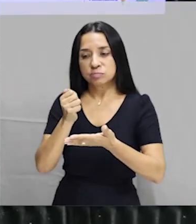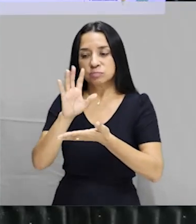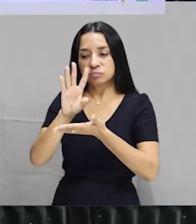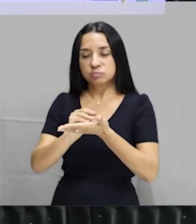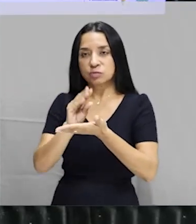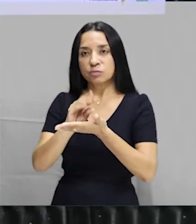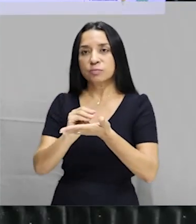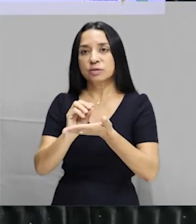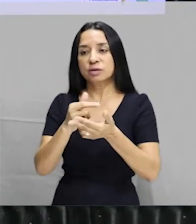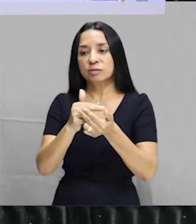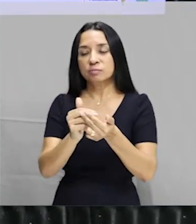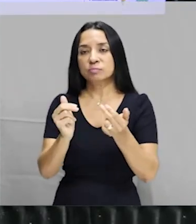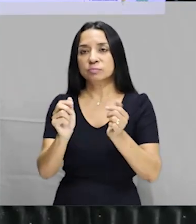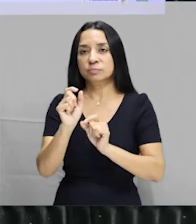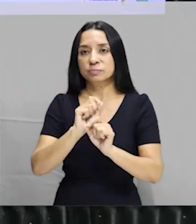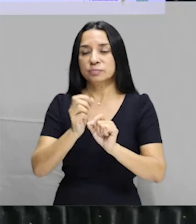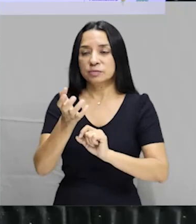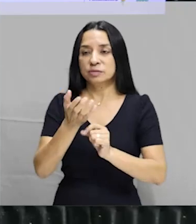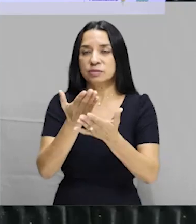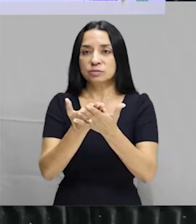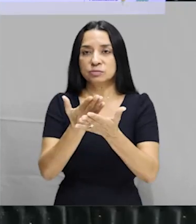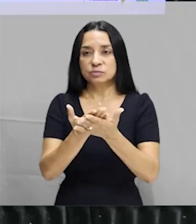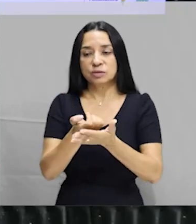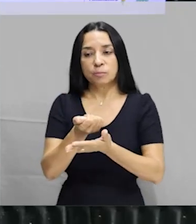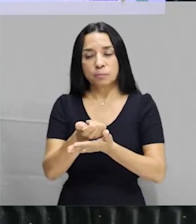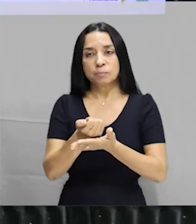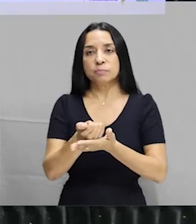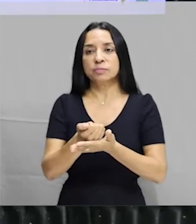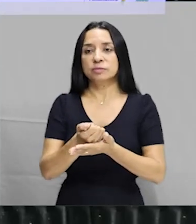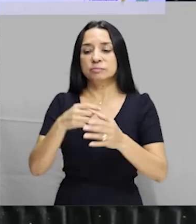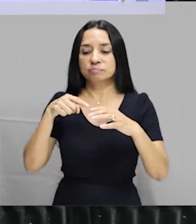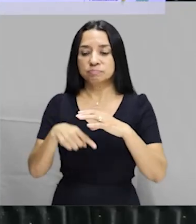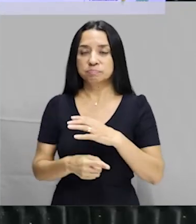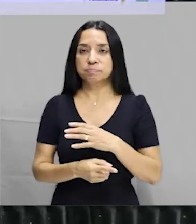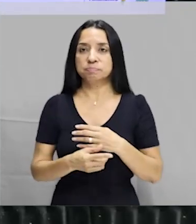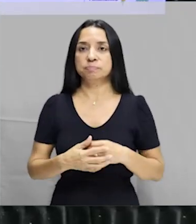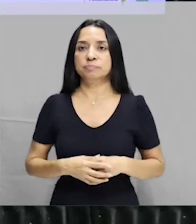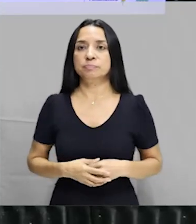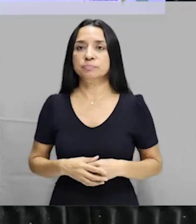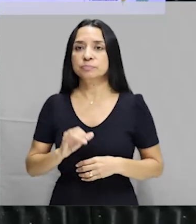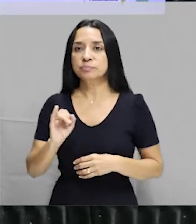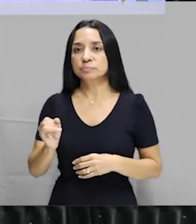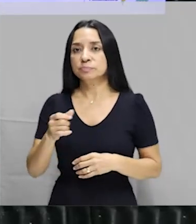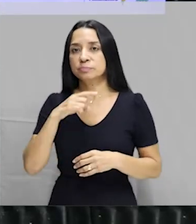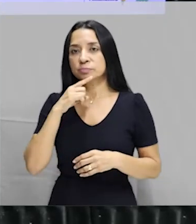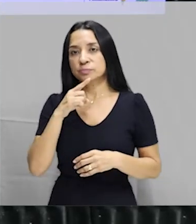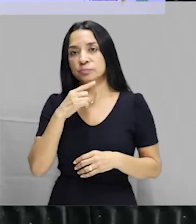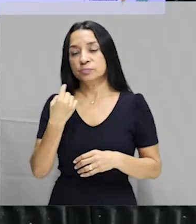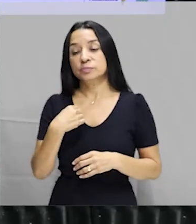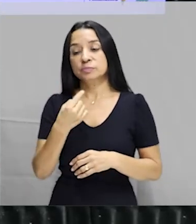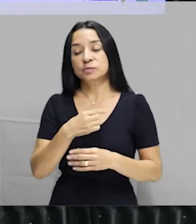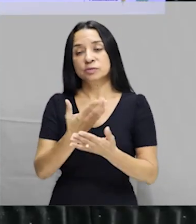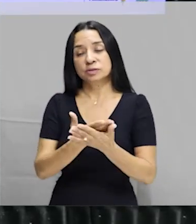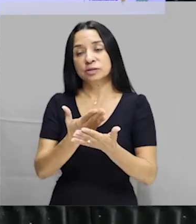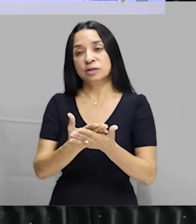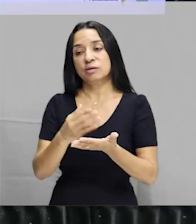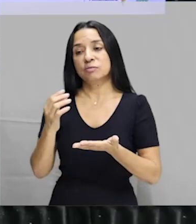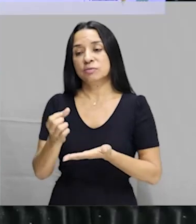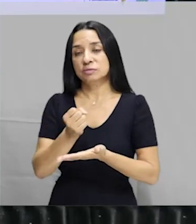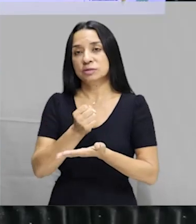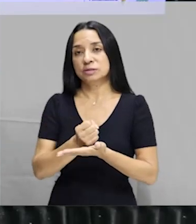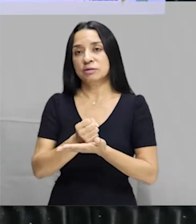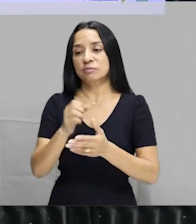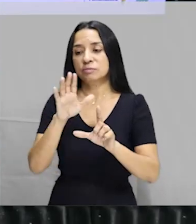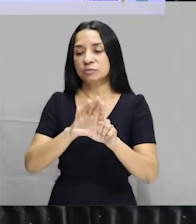que você queira estudar um pouquinho mais a fundo, tá certo? E se tiver alguma dúvida, nossa aula fica salva na